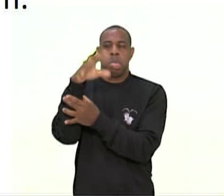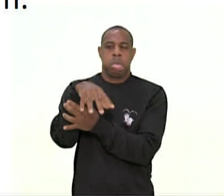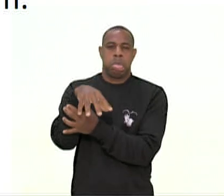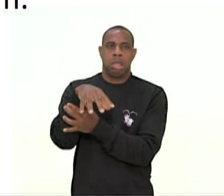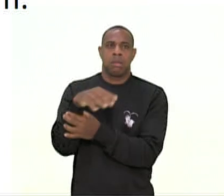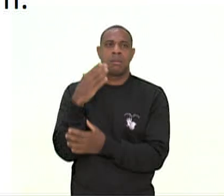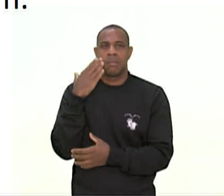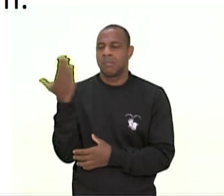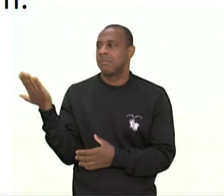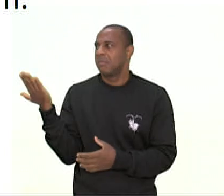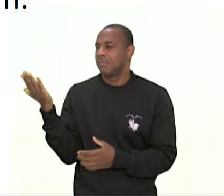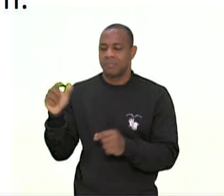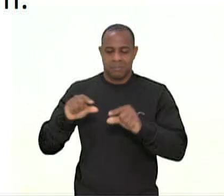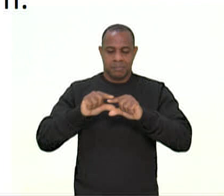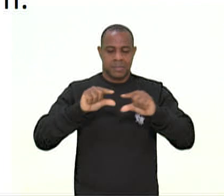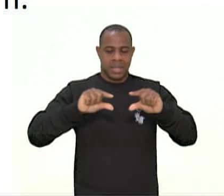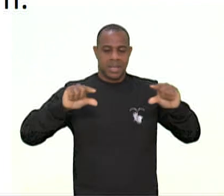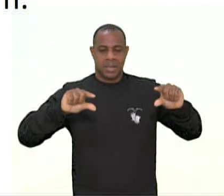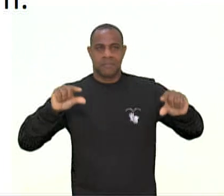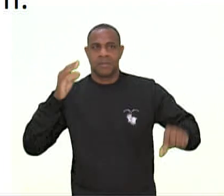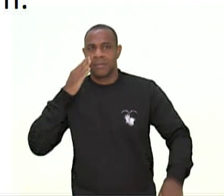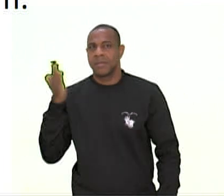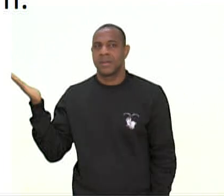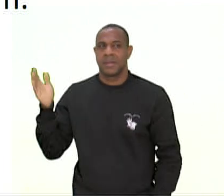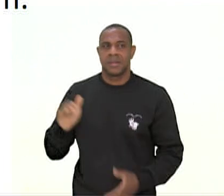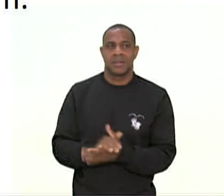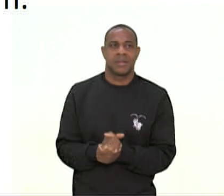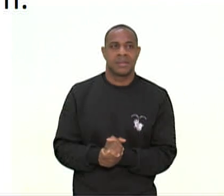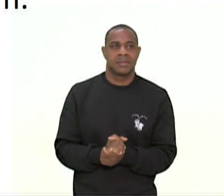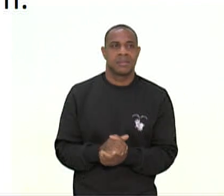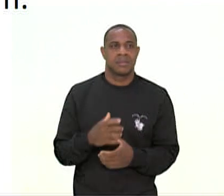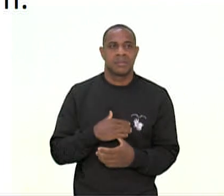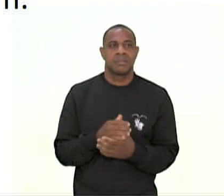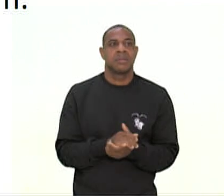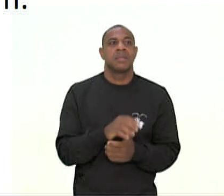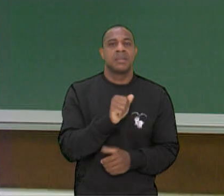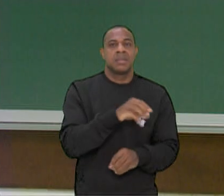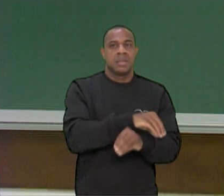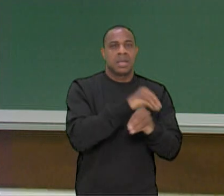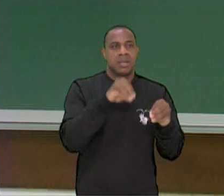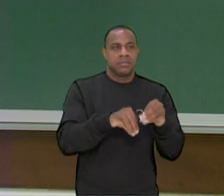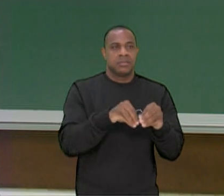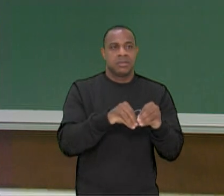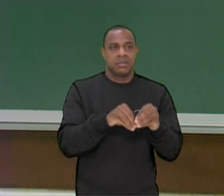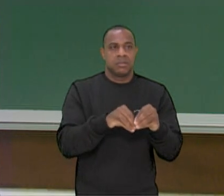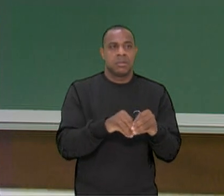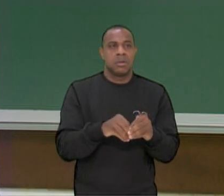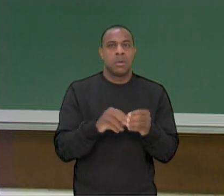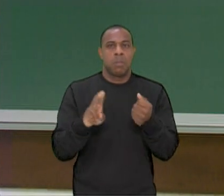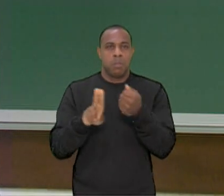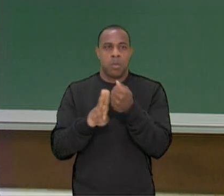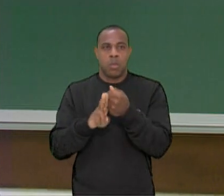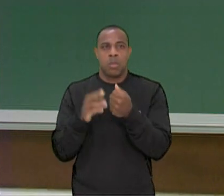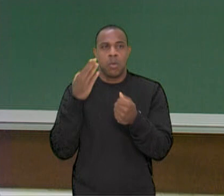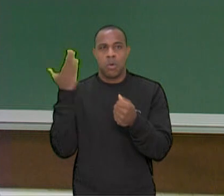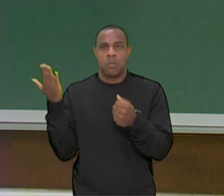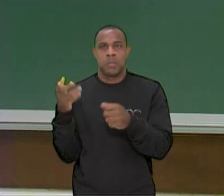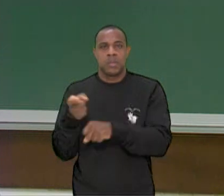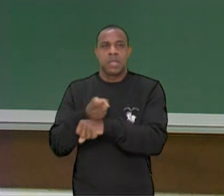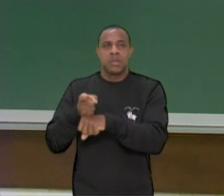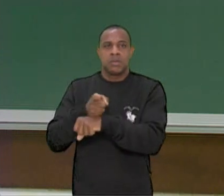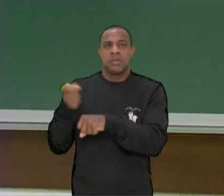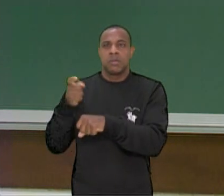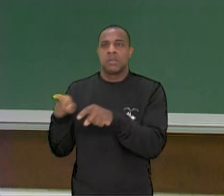em cor de rosa, que essas palavras em cor de rosa, elas estão todas harmonizando, né? Ó, eu tenho o artigo, né, o pronome, eu tenho o adjetivo e